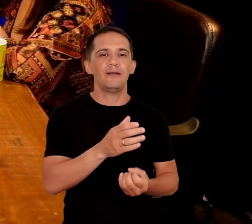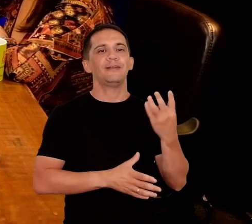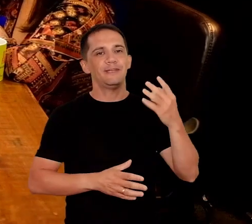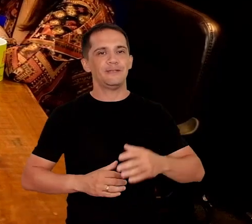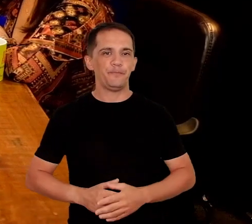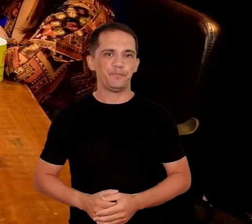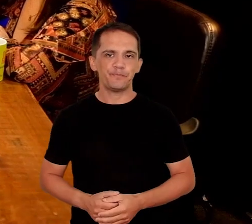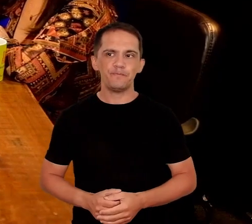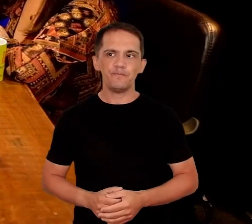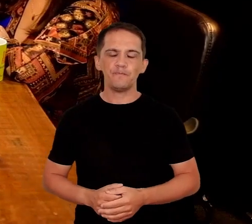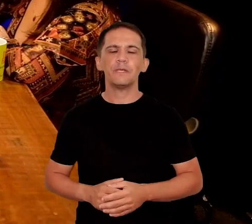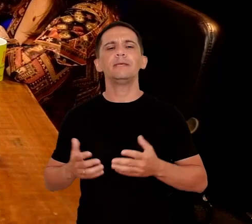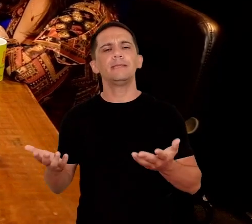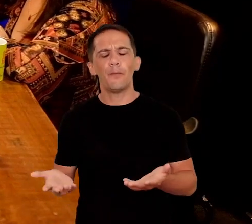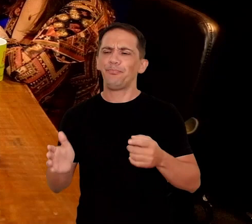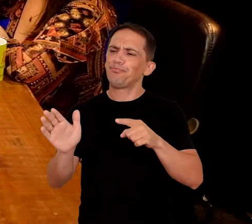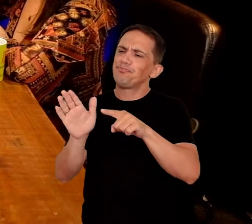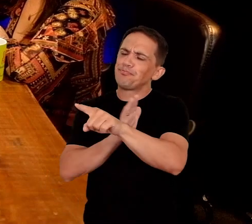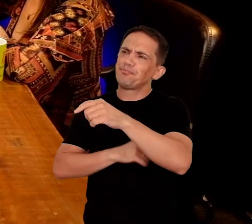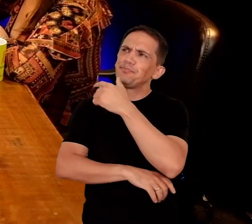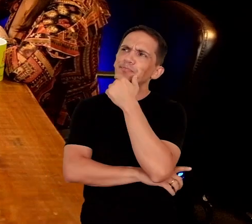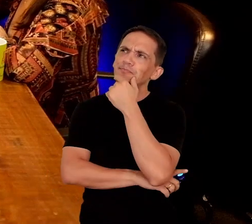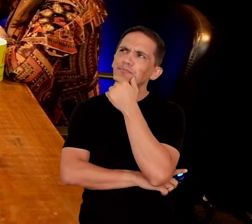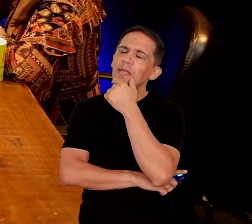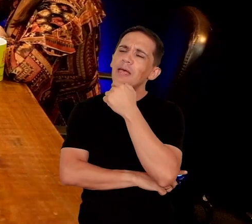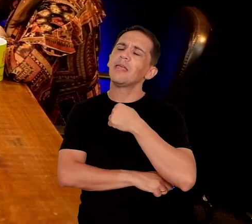todas as palavras de português também, do português, né?